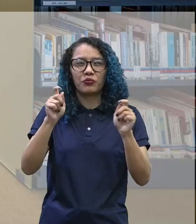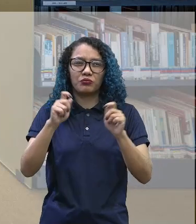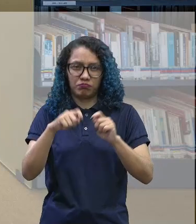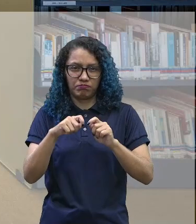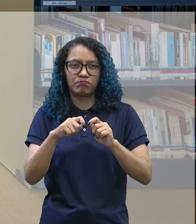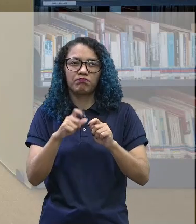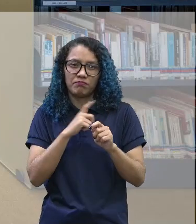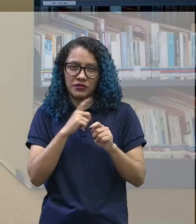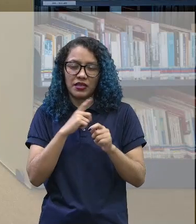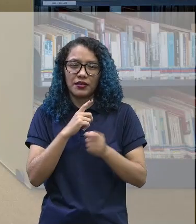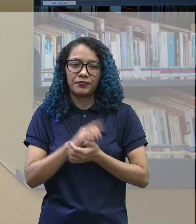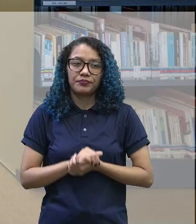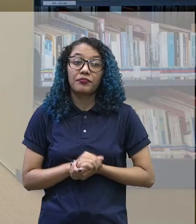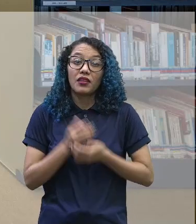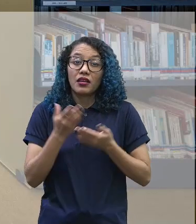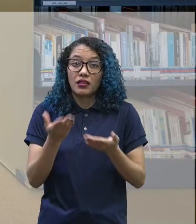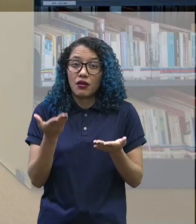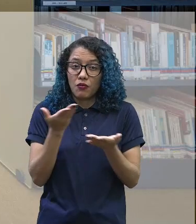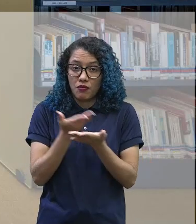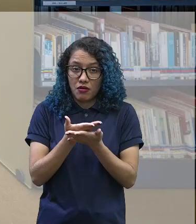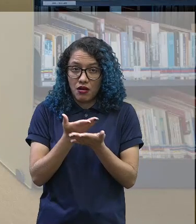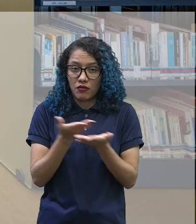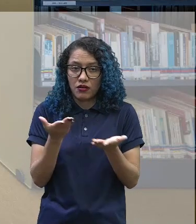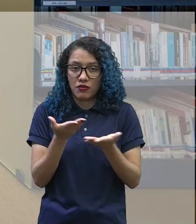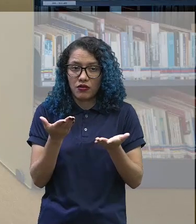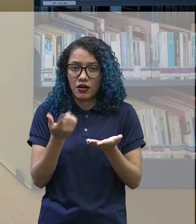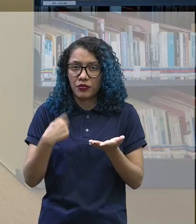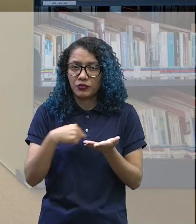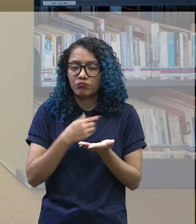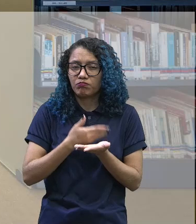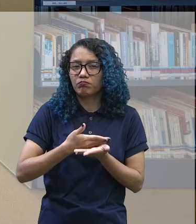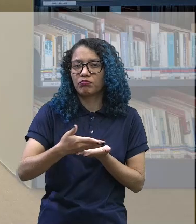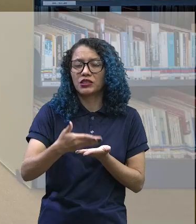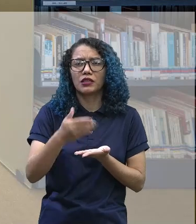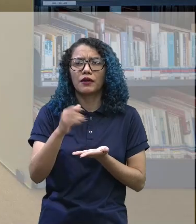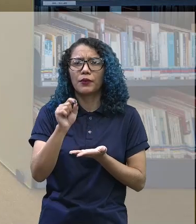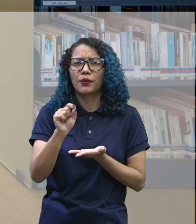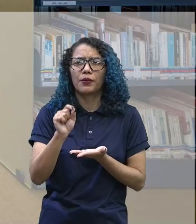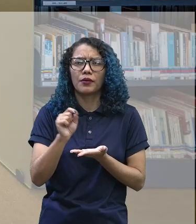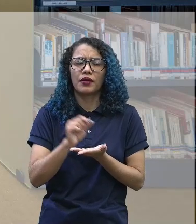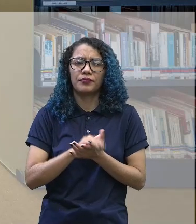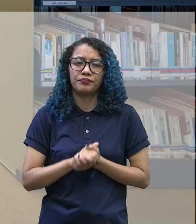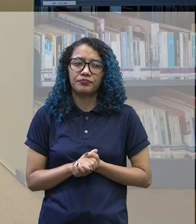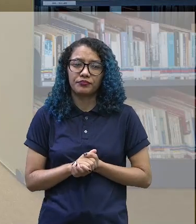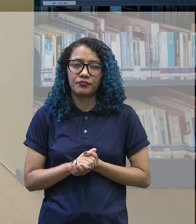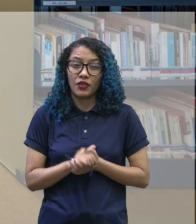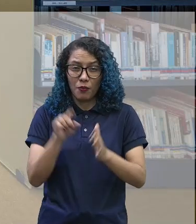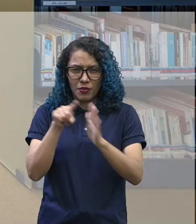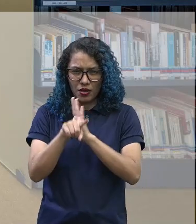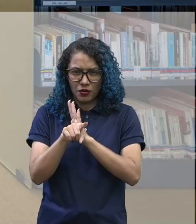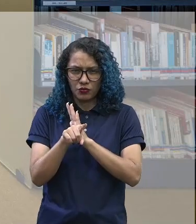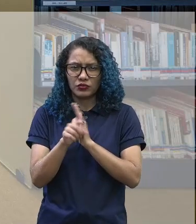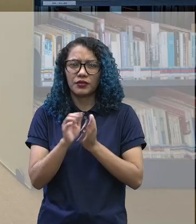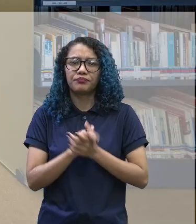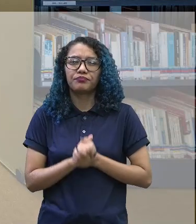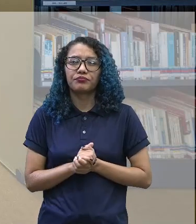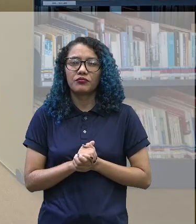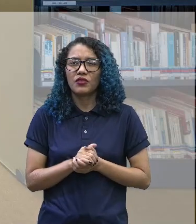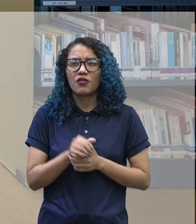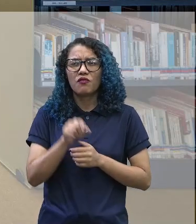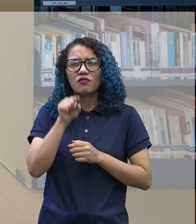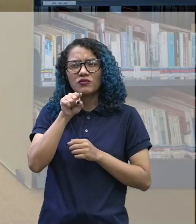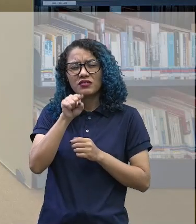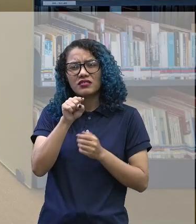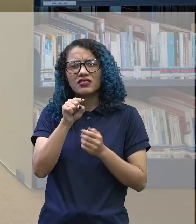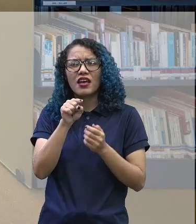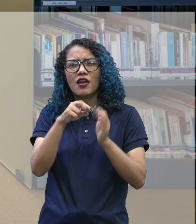hoje, para dar esse início, eu gostaria de saber o que é um roteiro de redação. Se você